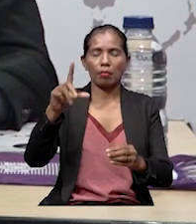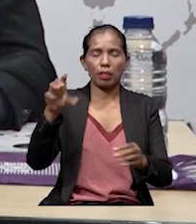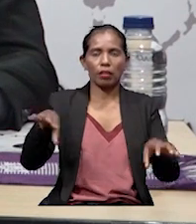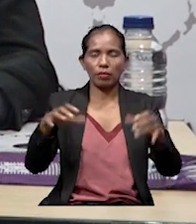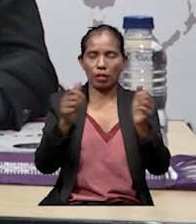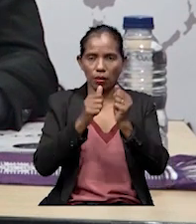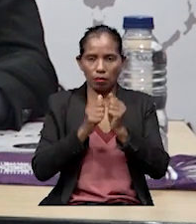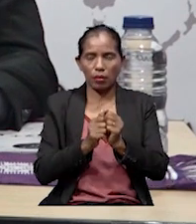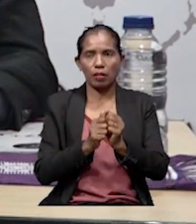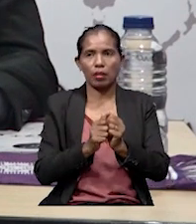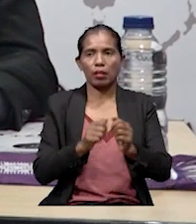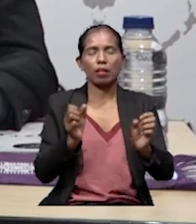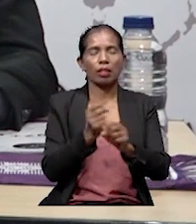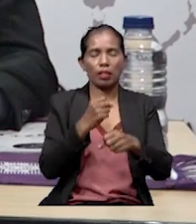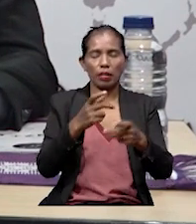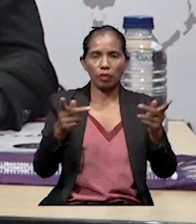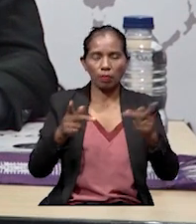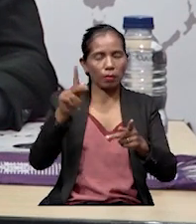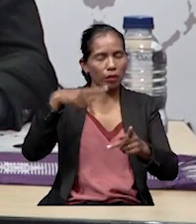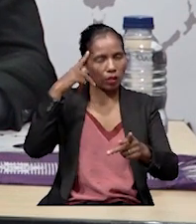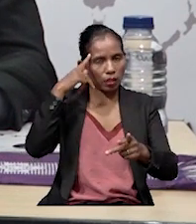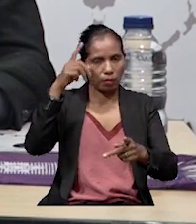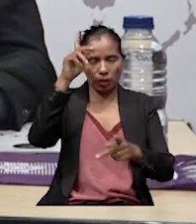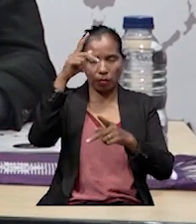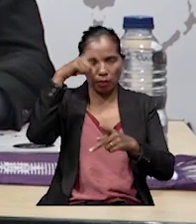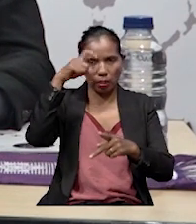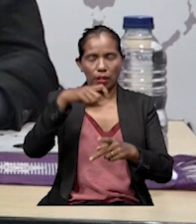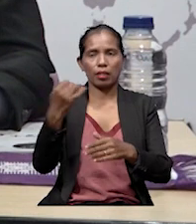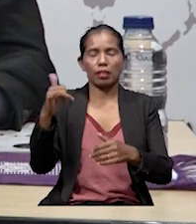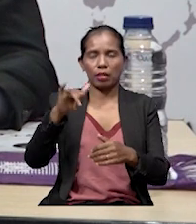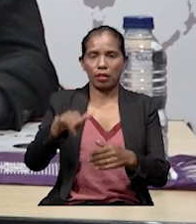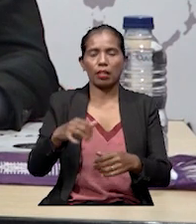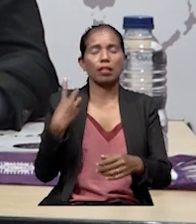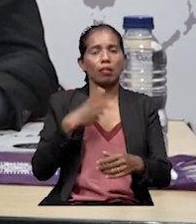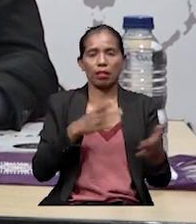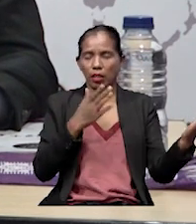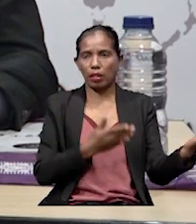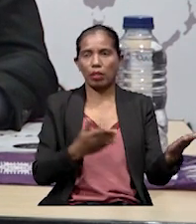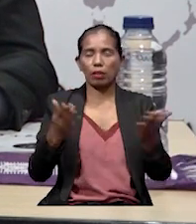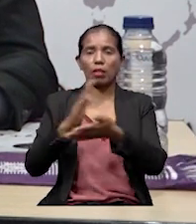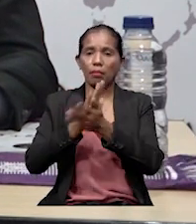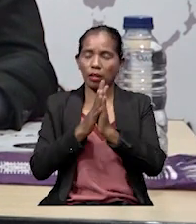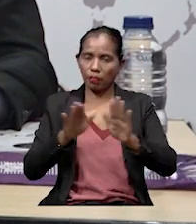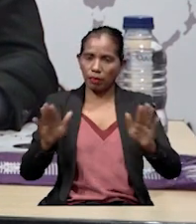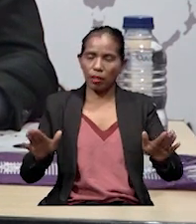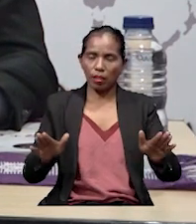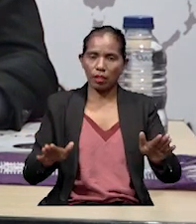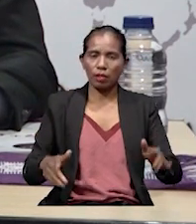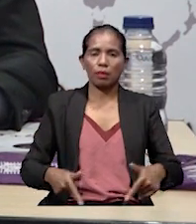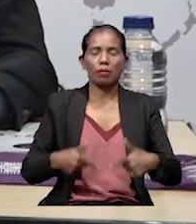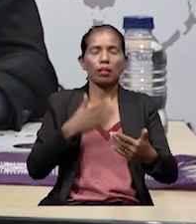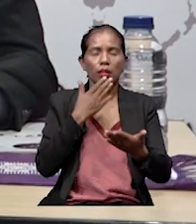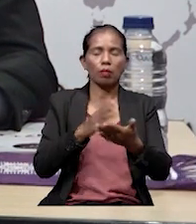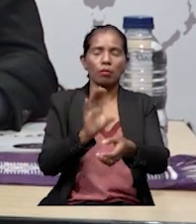e a área de concertação política diplomática. Quando não é Itabele Lori, Hamete em paz, Hamete em estabilidade,